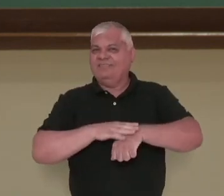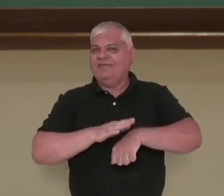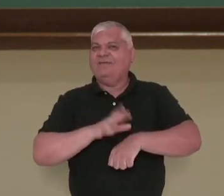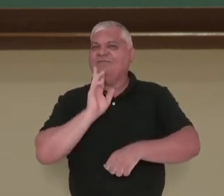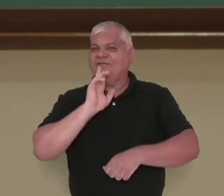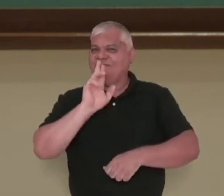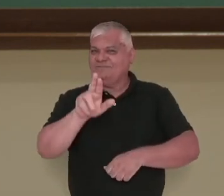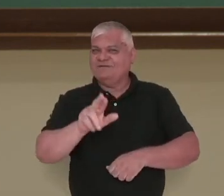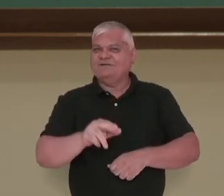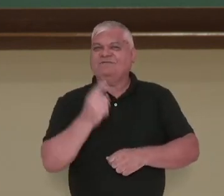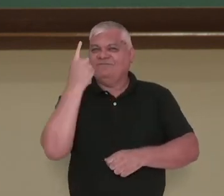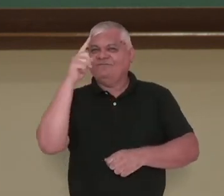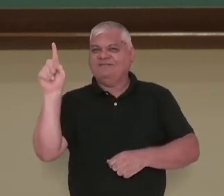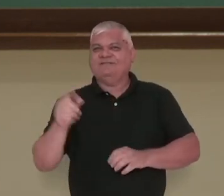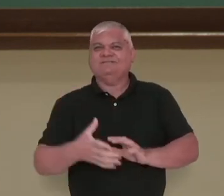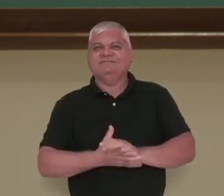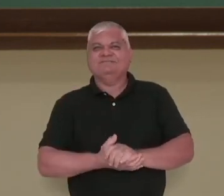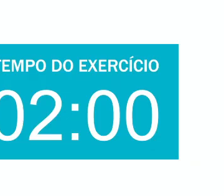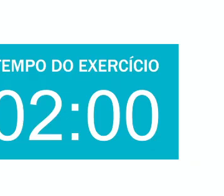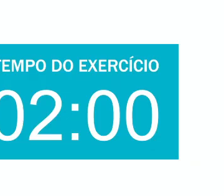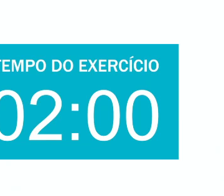para a nossa última atividade.